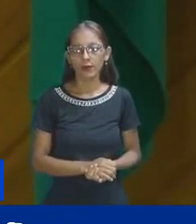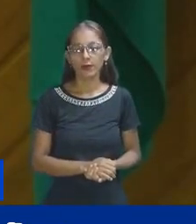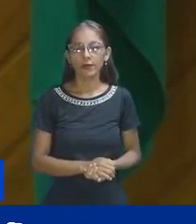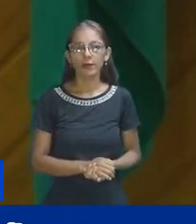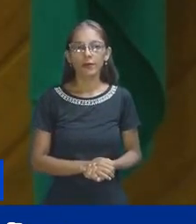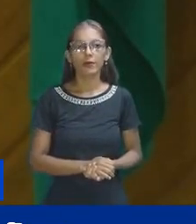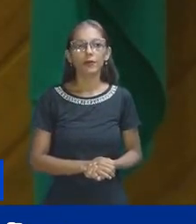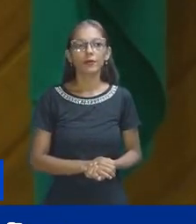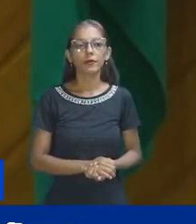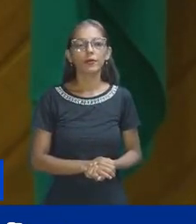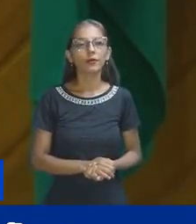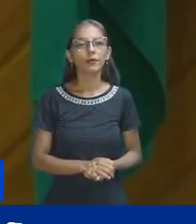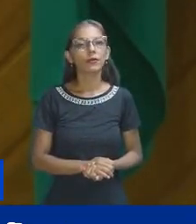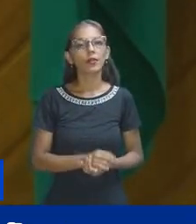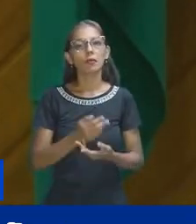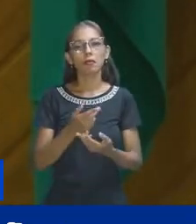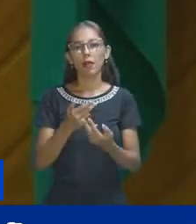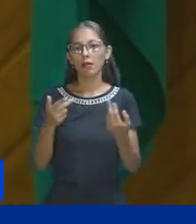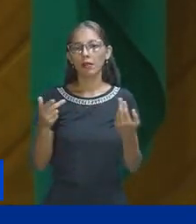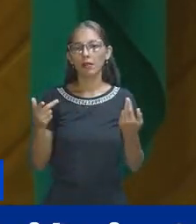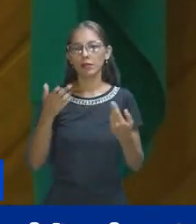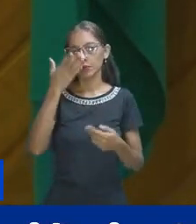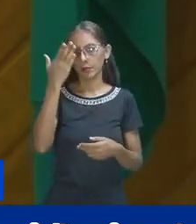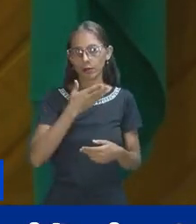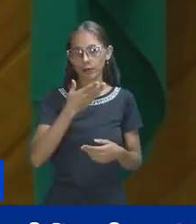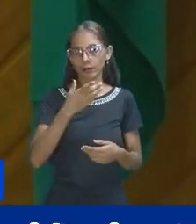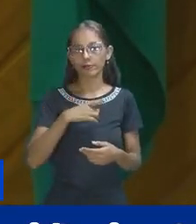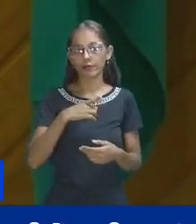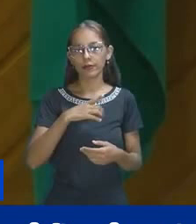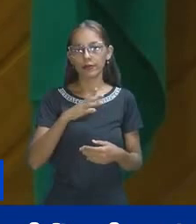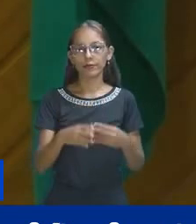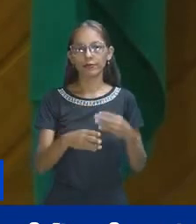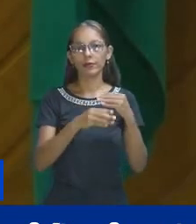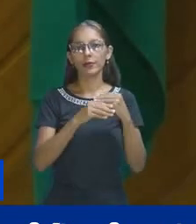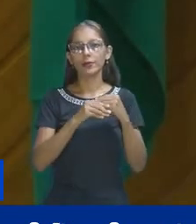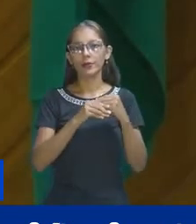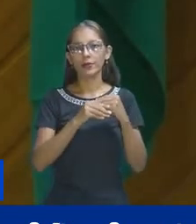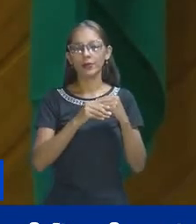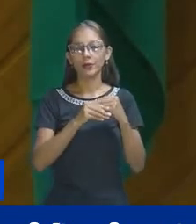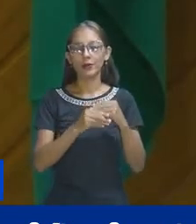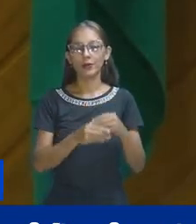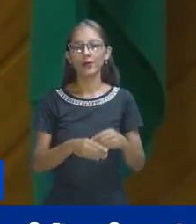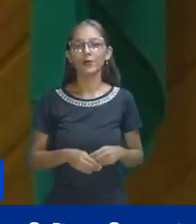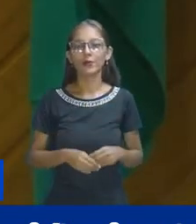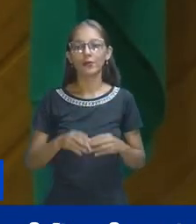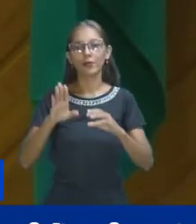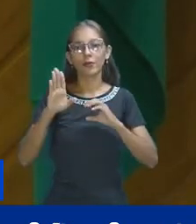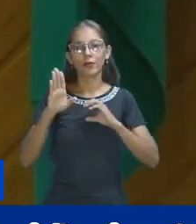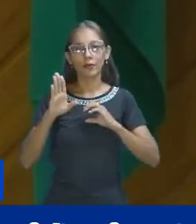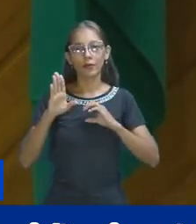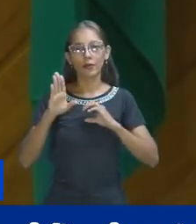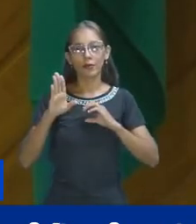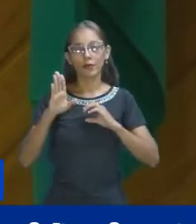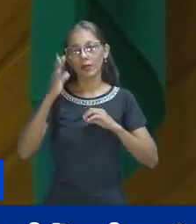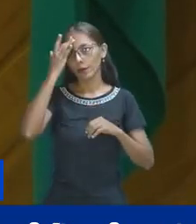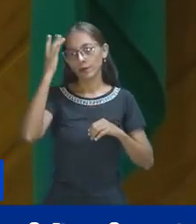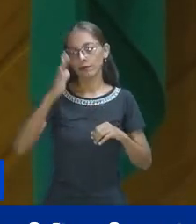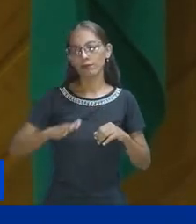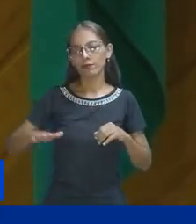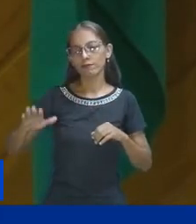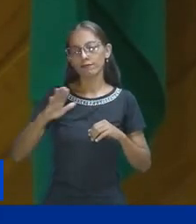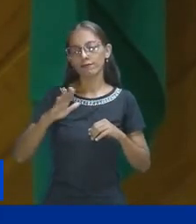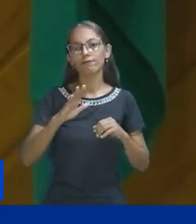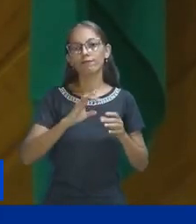resta demonstrado o liame entre o candidato e os agentes diretamente envolvidos no ilícito eleitoral em